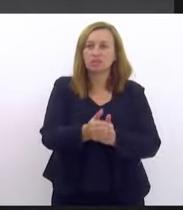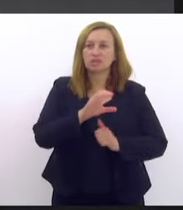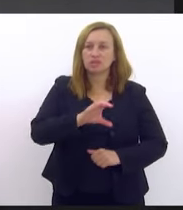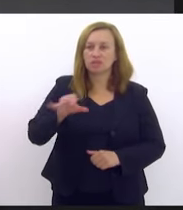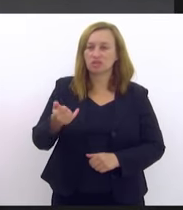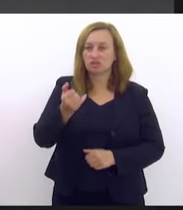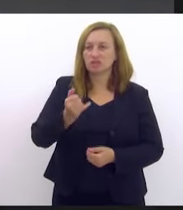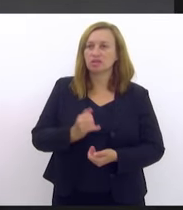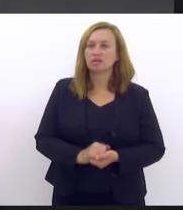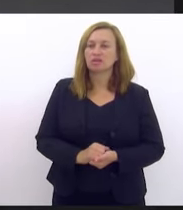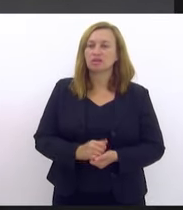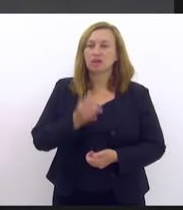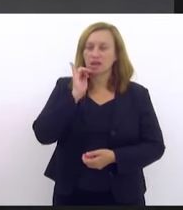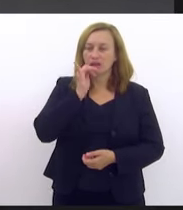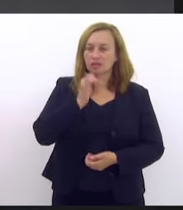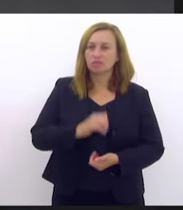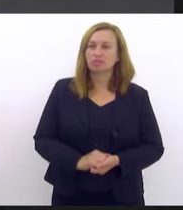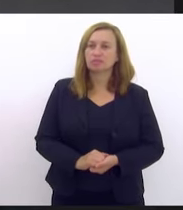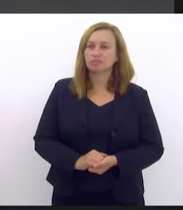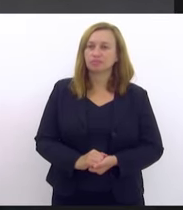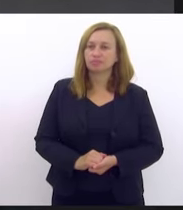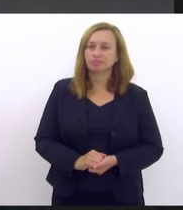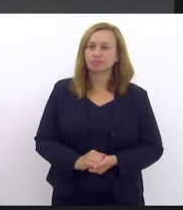CCJ, do relator.